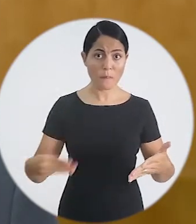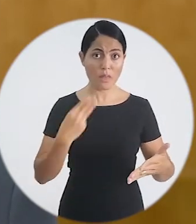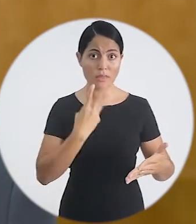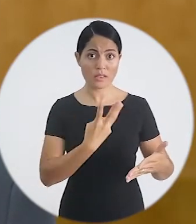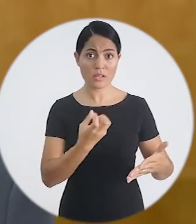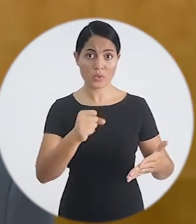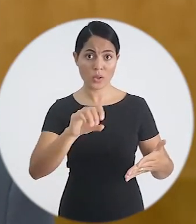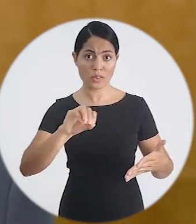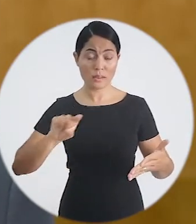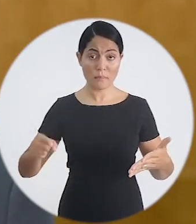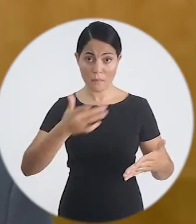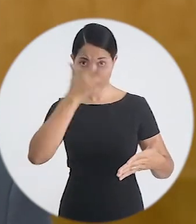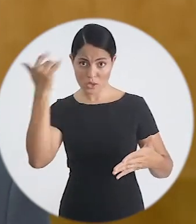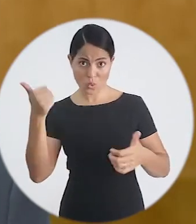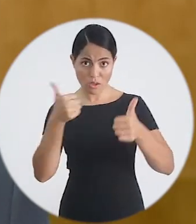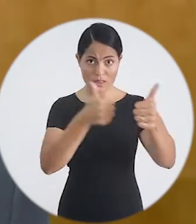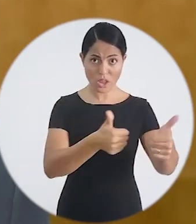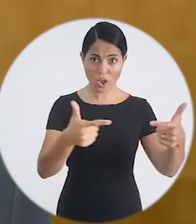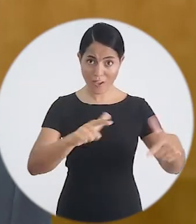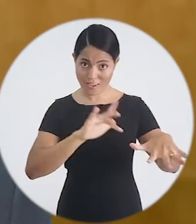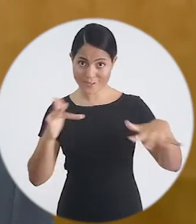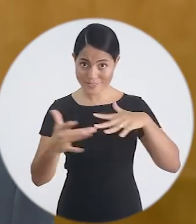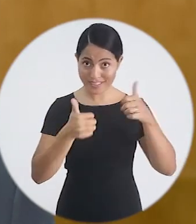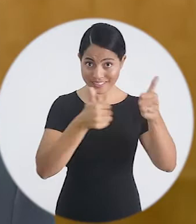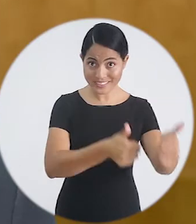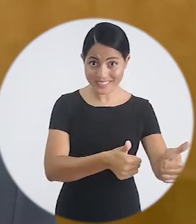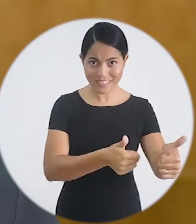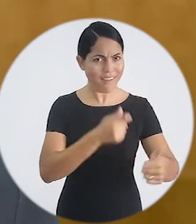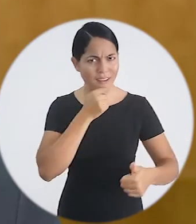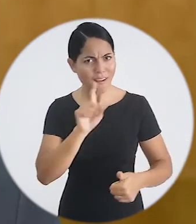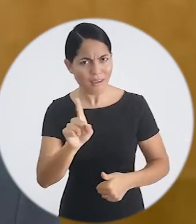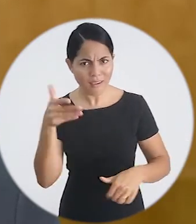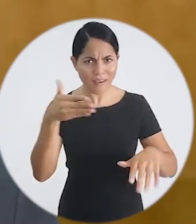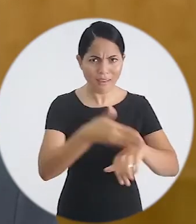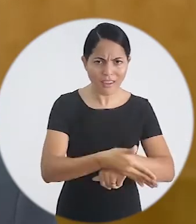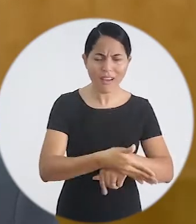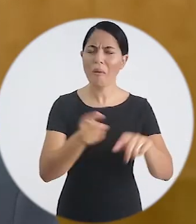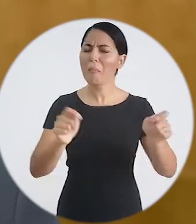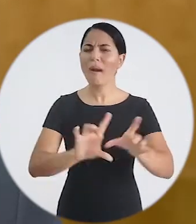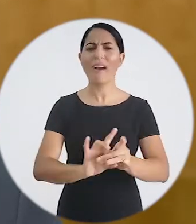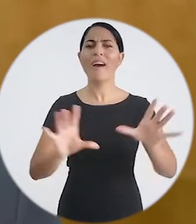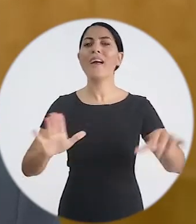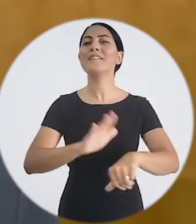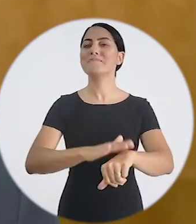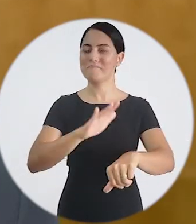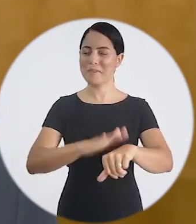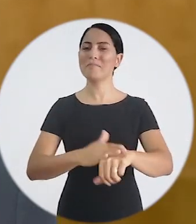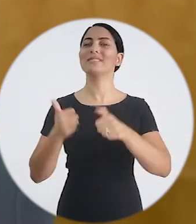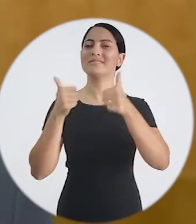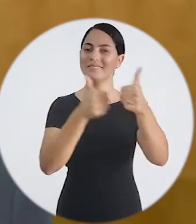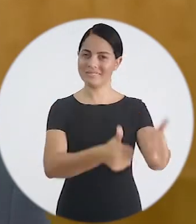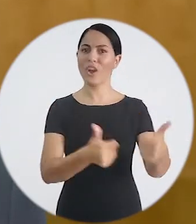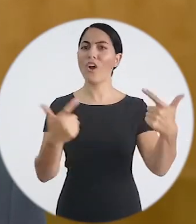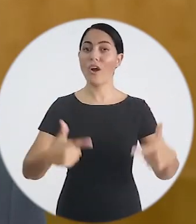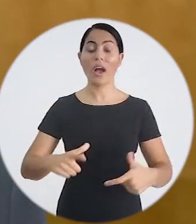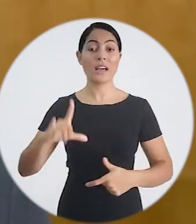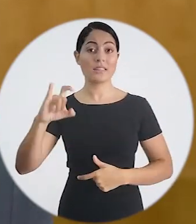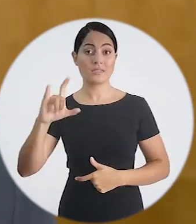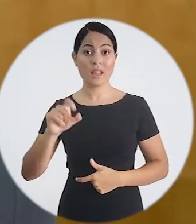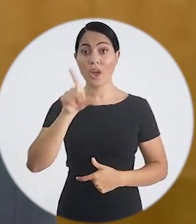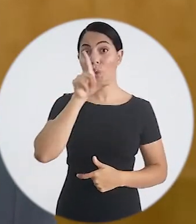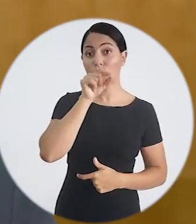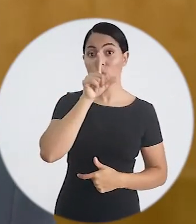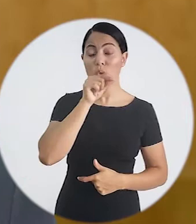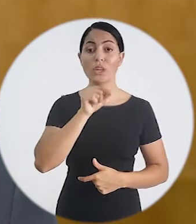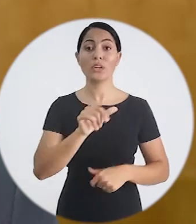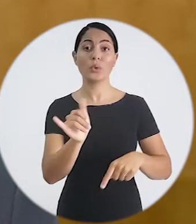de 1.380.000 seguidores nas redes sociais? Ainda não? Agora é o momento certo para acompanhar